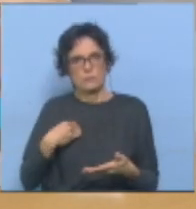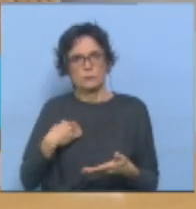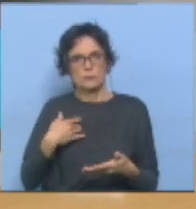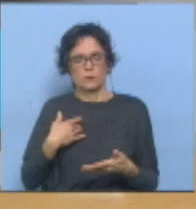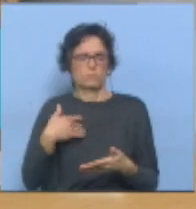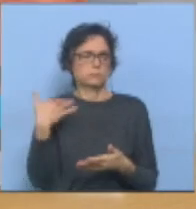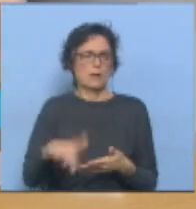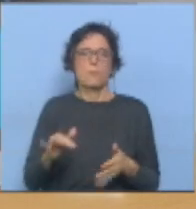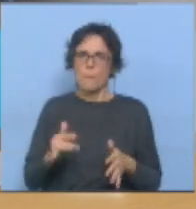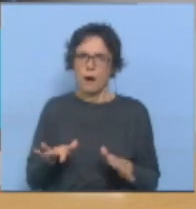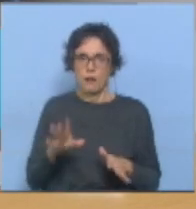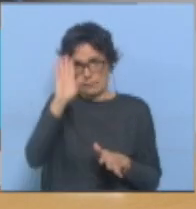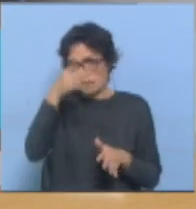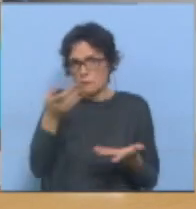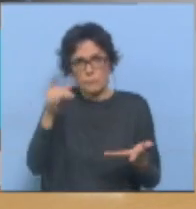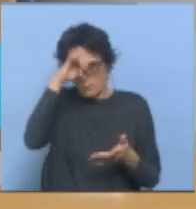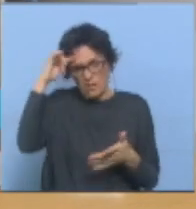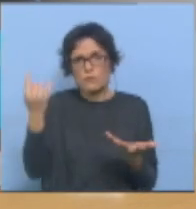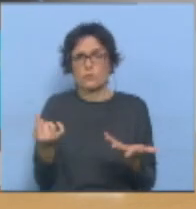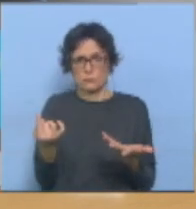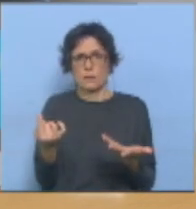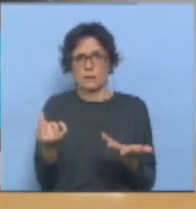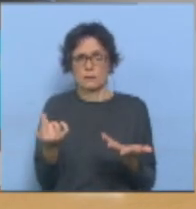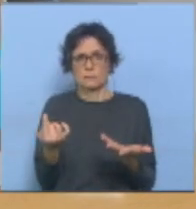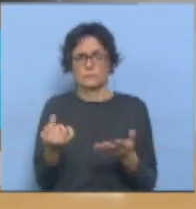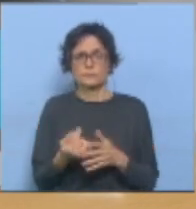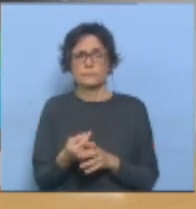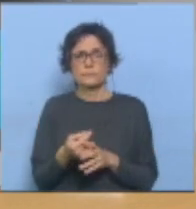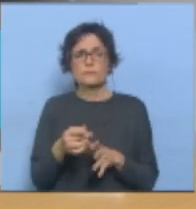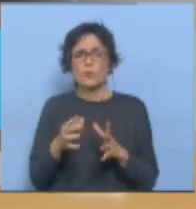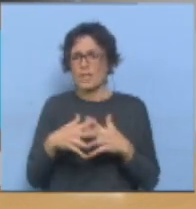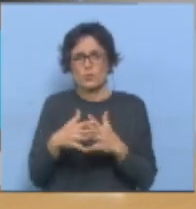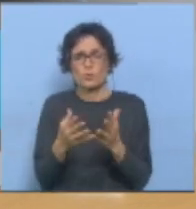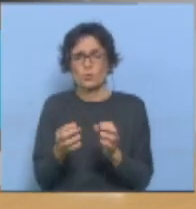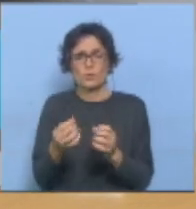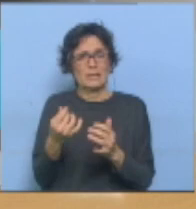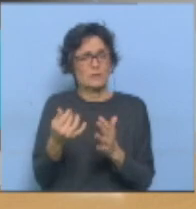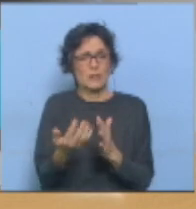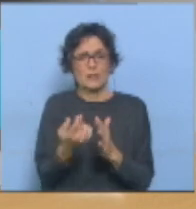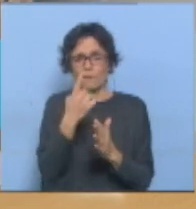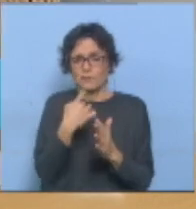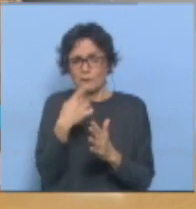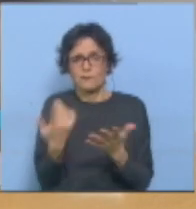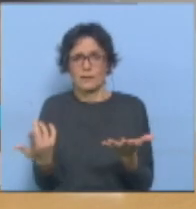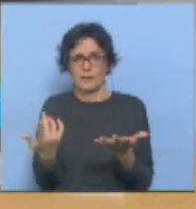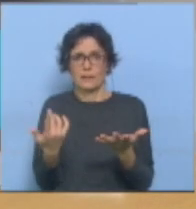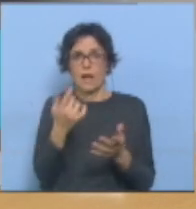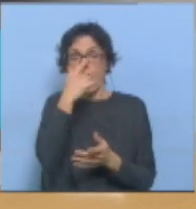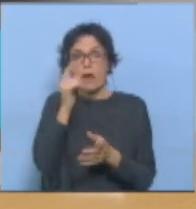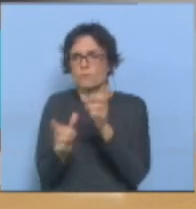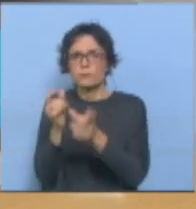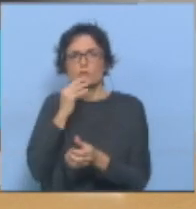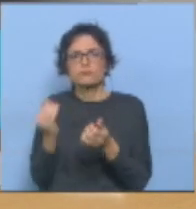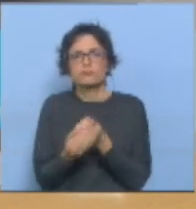das especialidades e dos hospitais. E nas macas nos corredores. E dos idosos que acorrem aos hospitais. E dos idosos que ficam nos